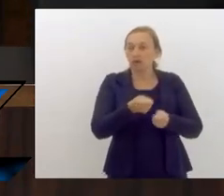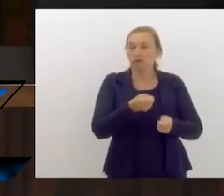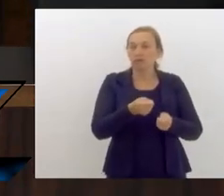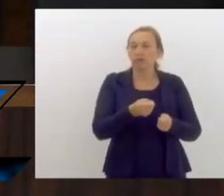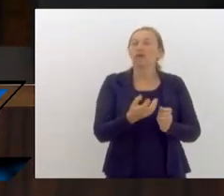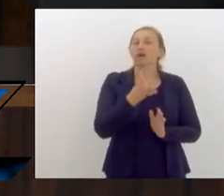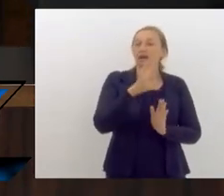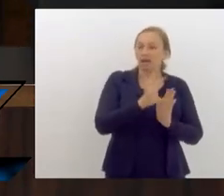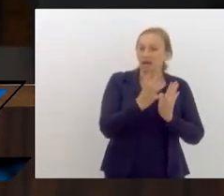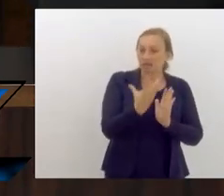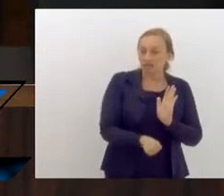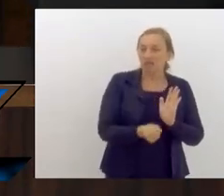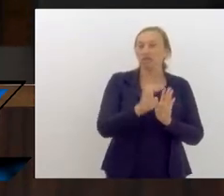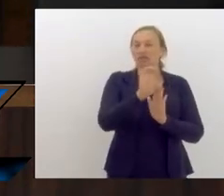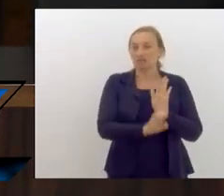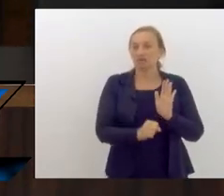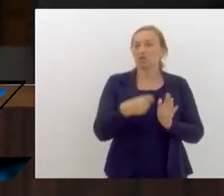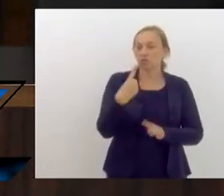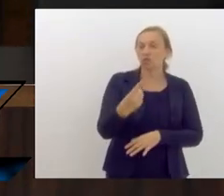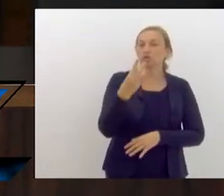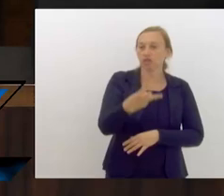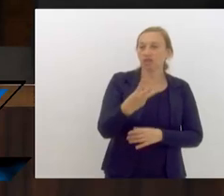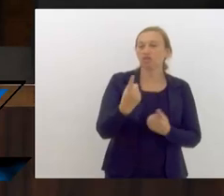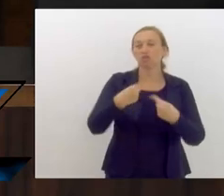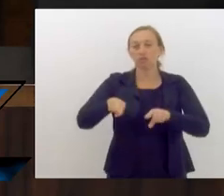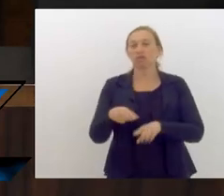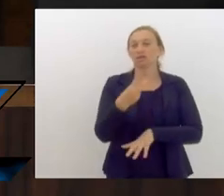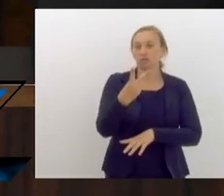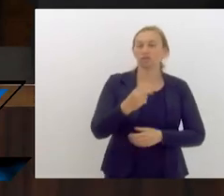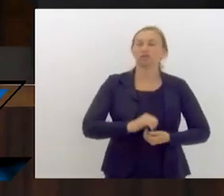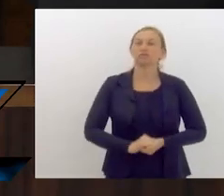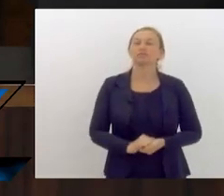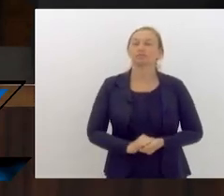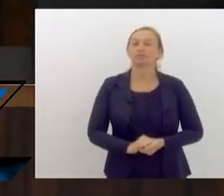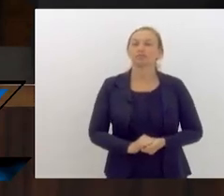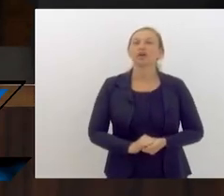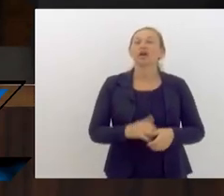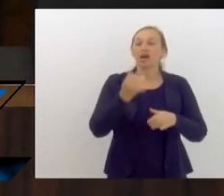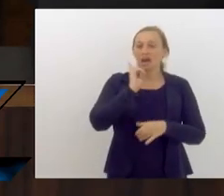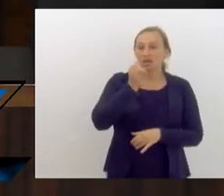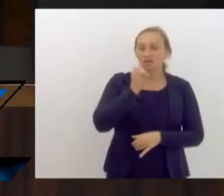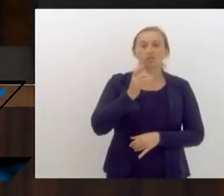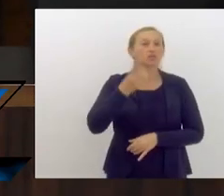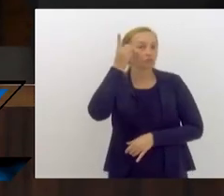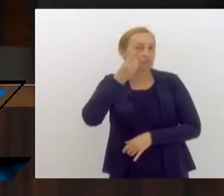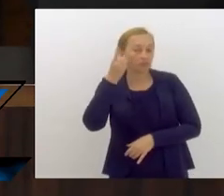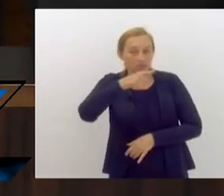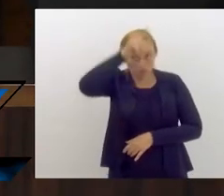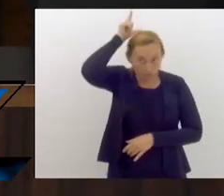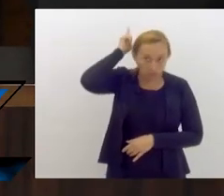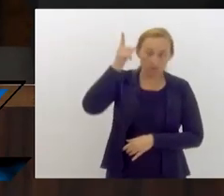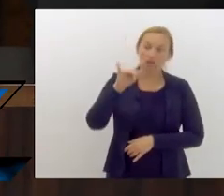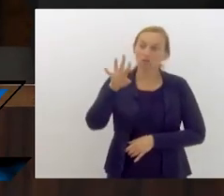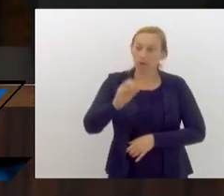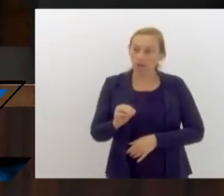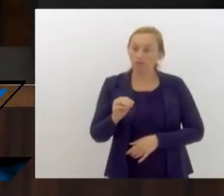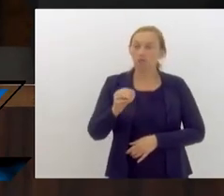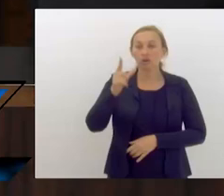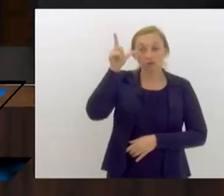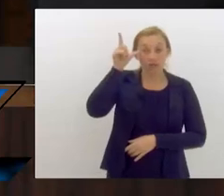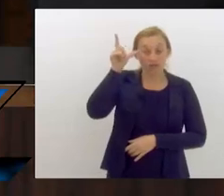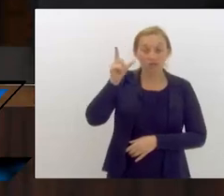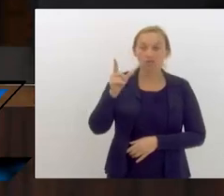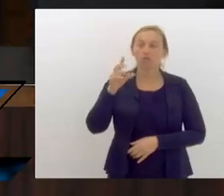favorável as emendas de número 1 e 3 contrário emenda número 2 relatores deputados Luiz Paulo Dr deodalto Lucinha